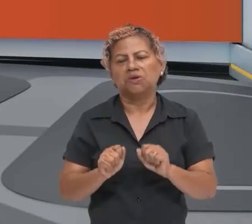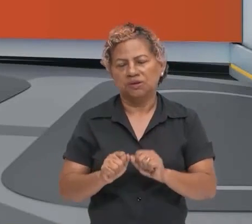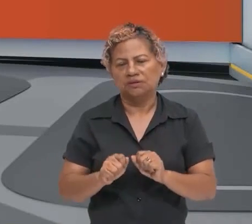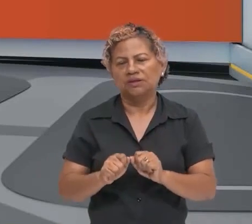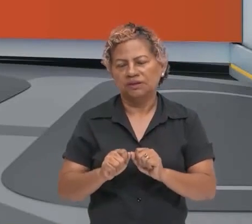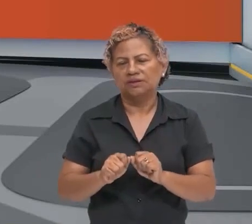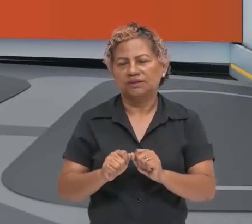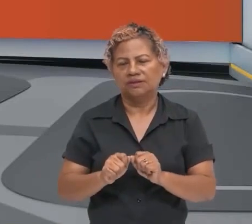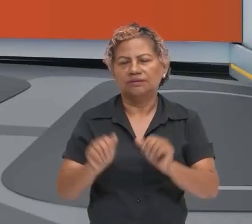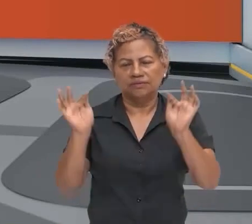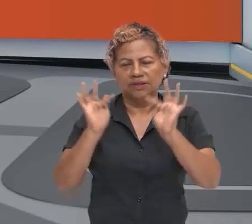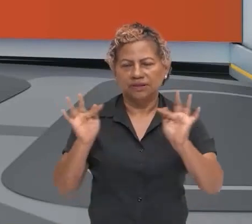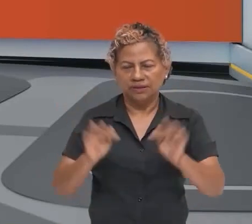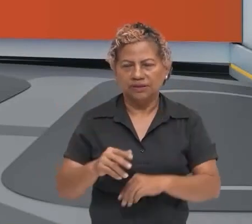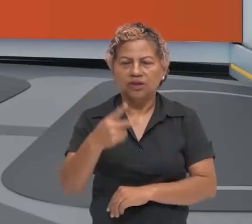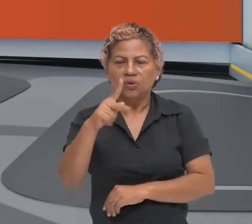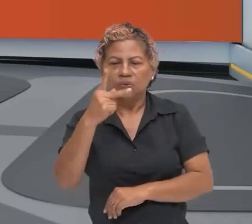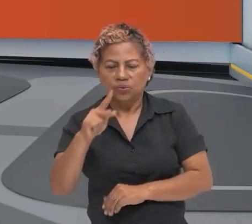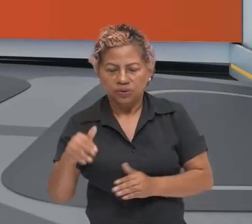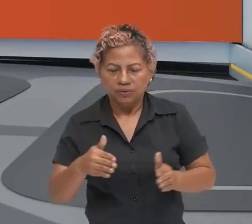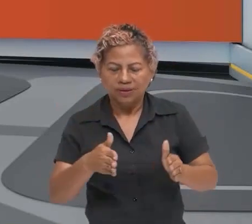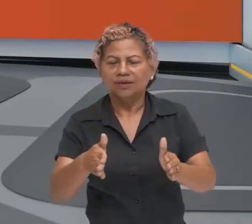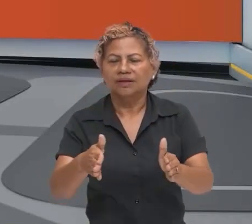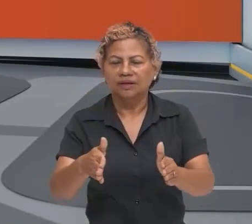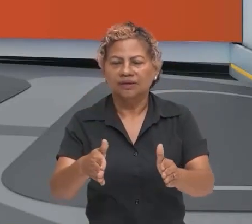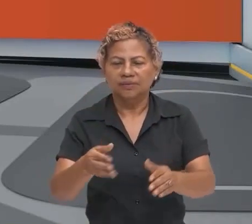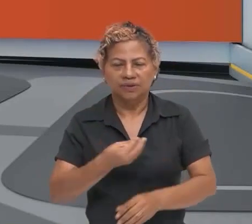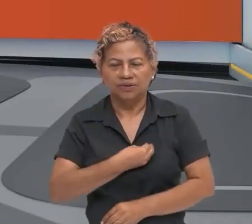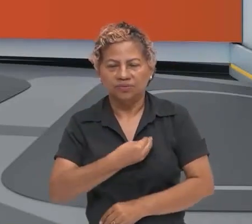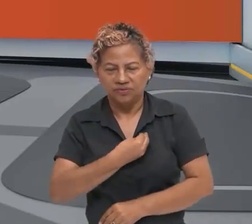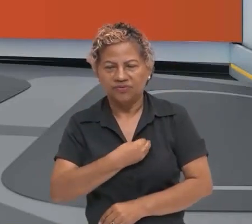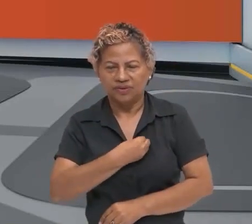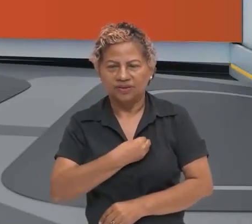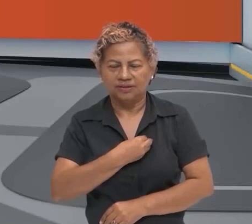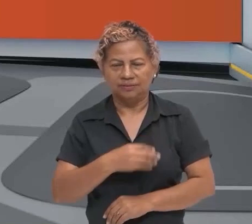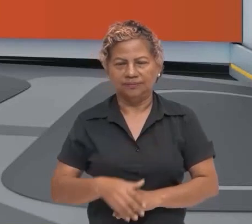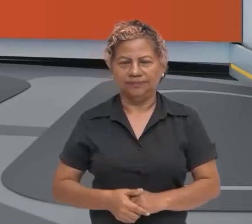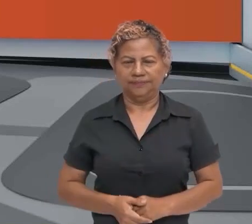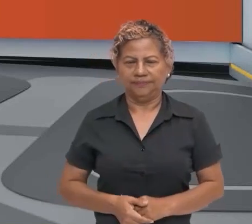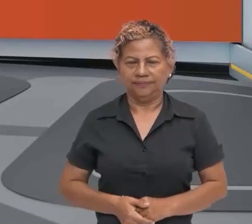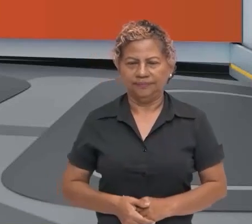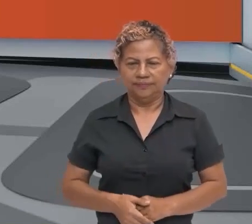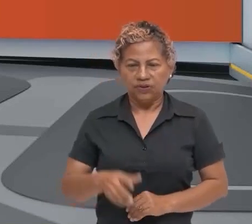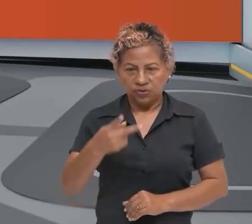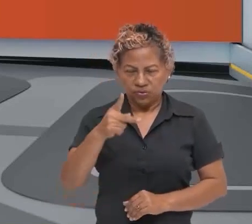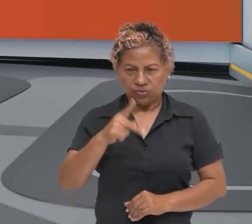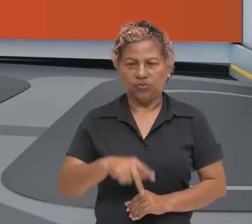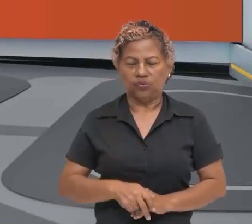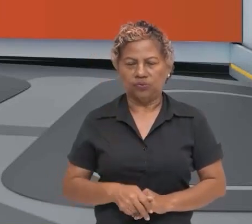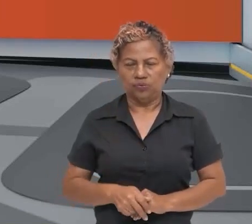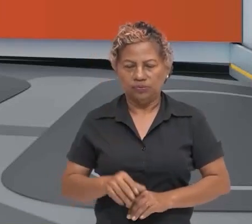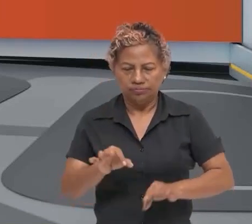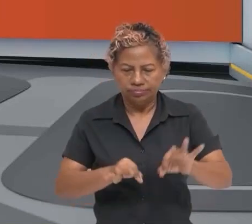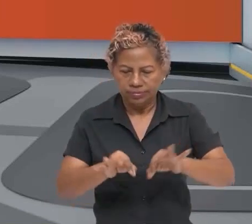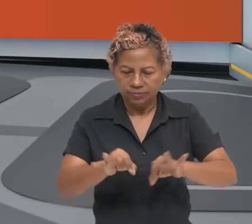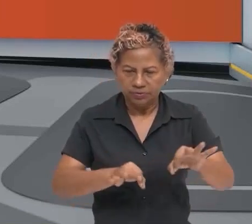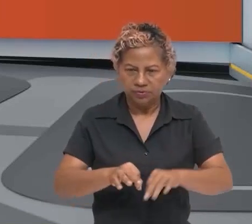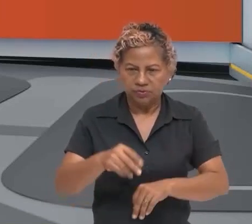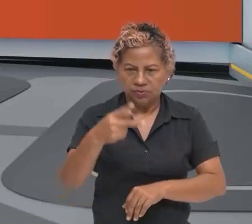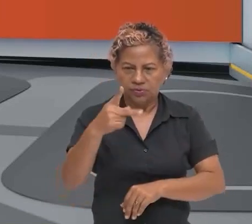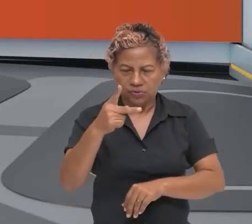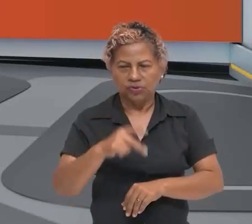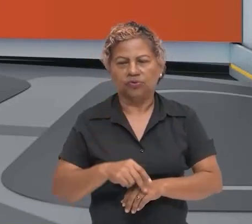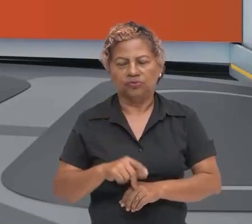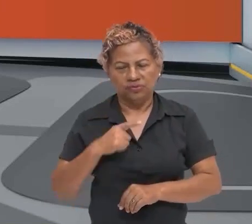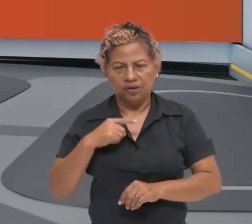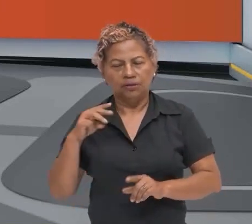tem sido o seu caminho em busca da felicidade? Você projetou, você calculou, ou você